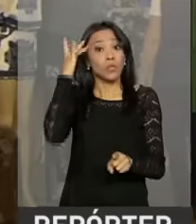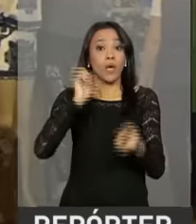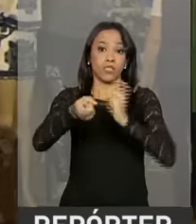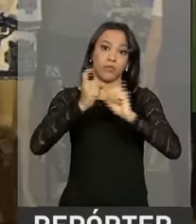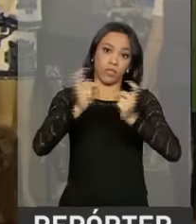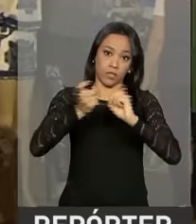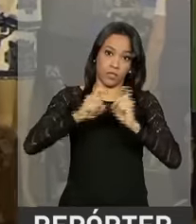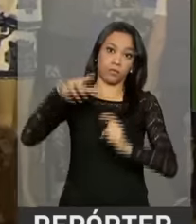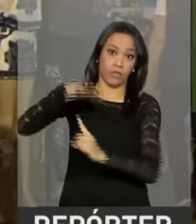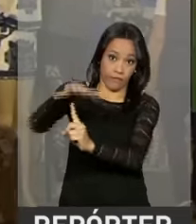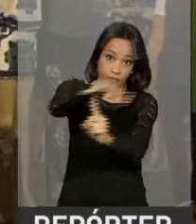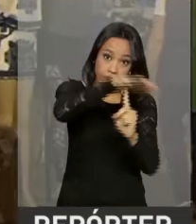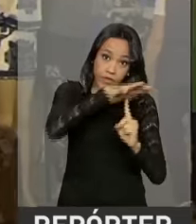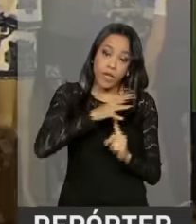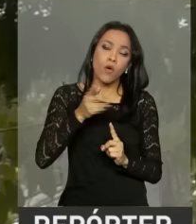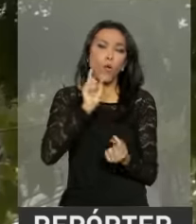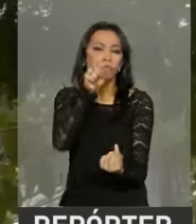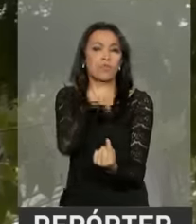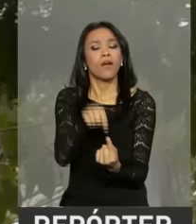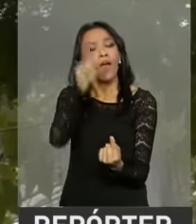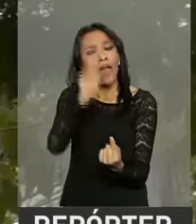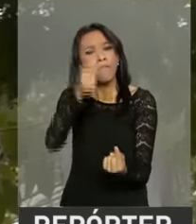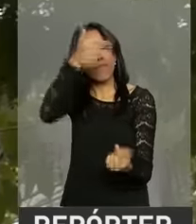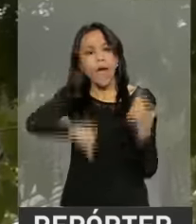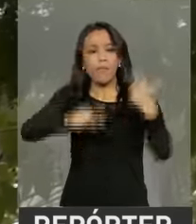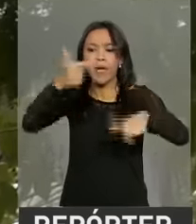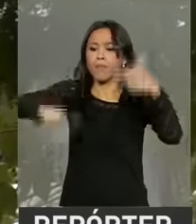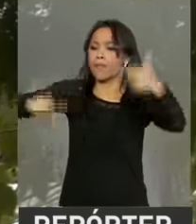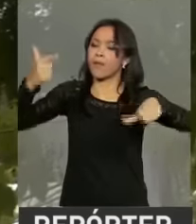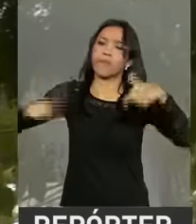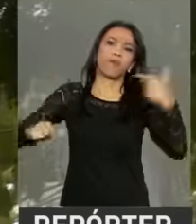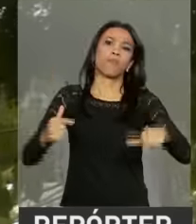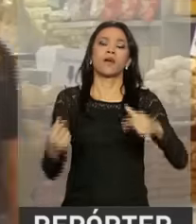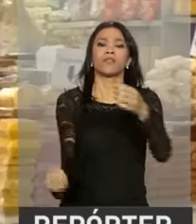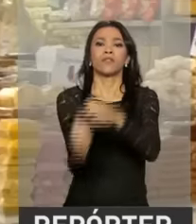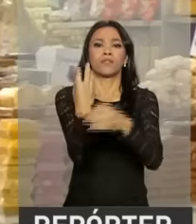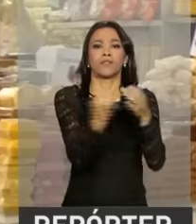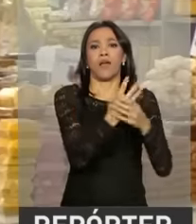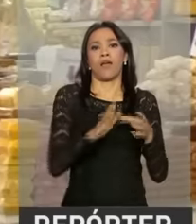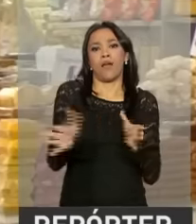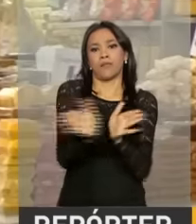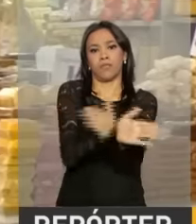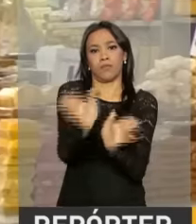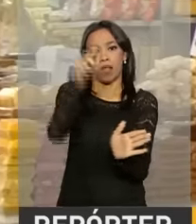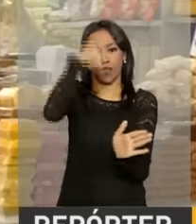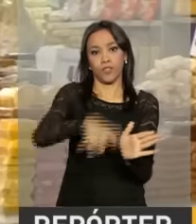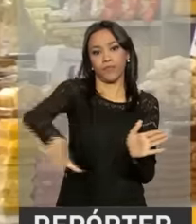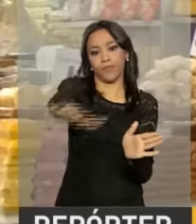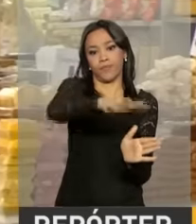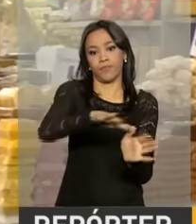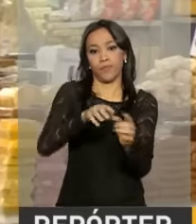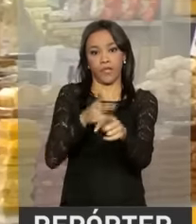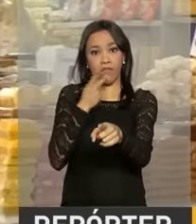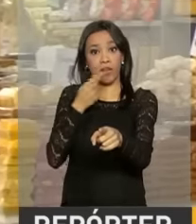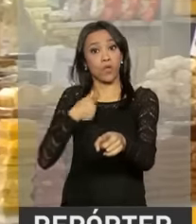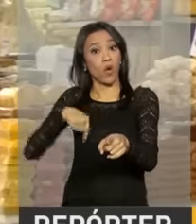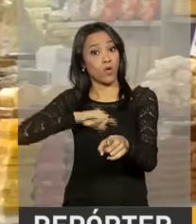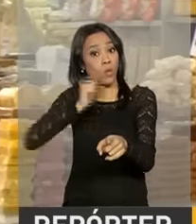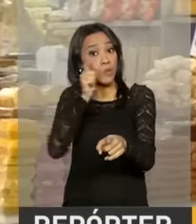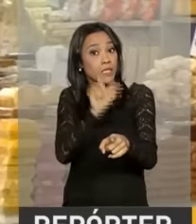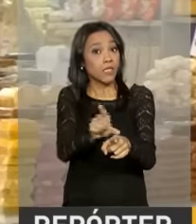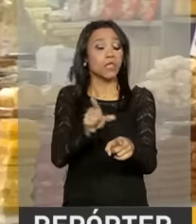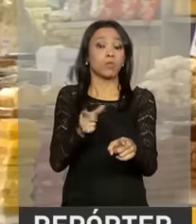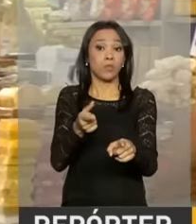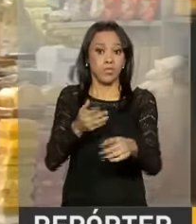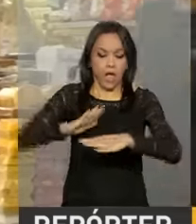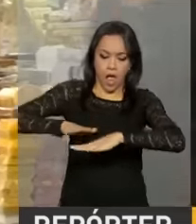Cristóvão, o projeto é instalar ainda mais mecanismos de acessibilidade. Conseguimos bastante resultado na instalação dessas